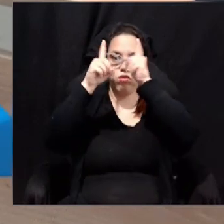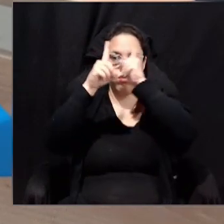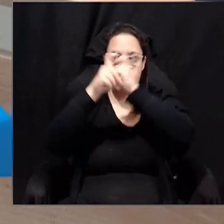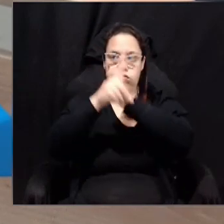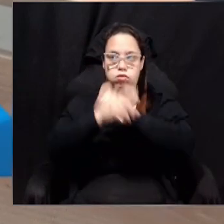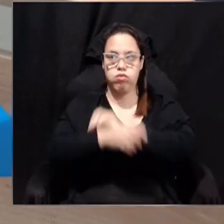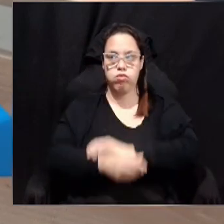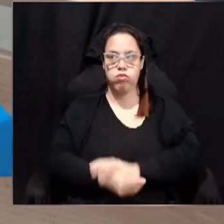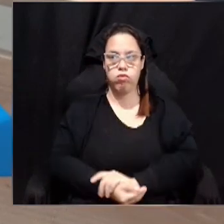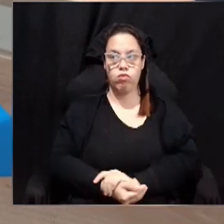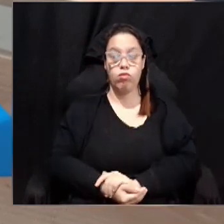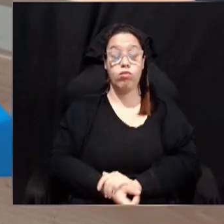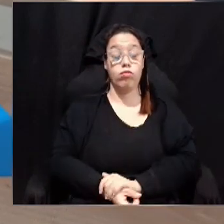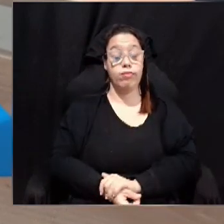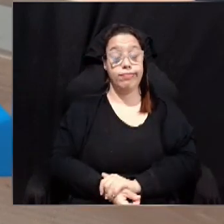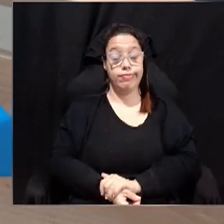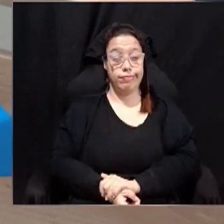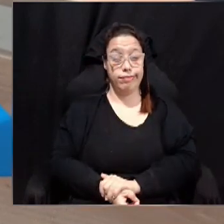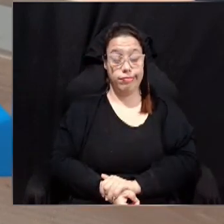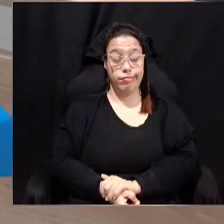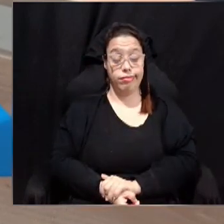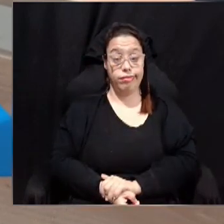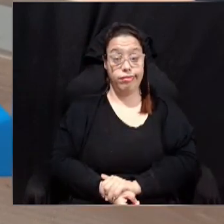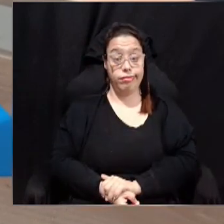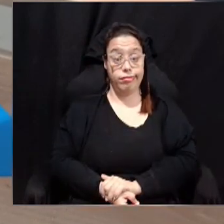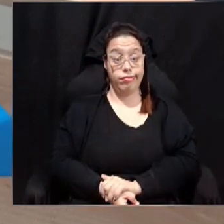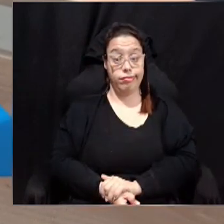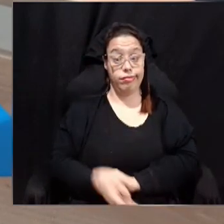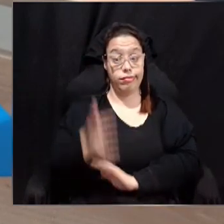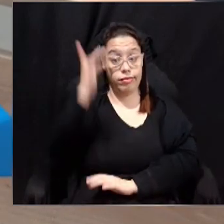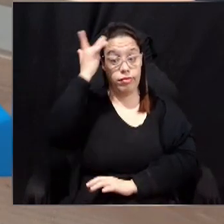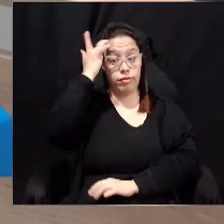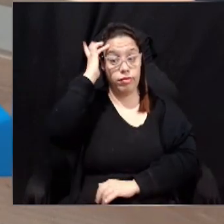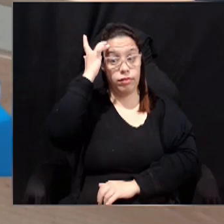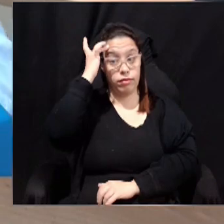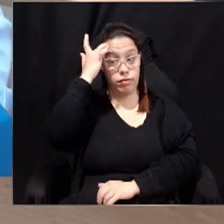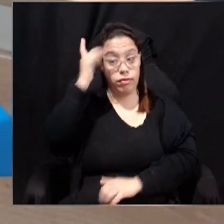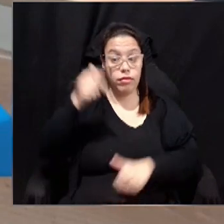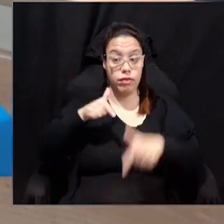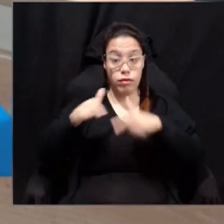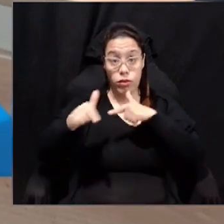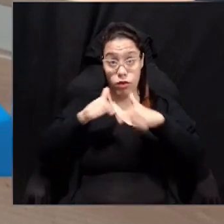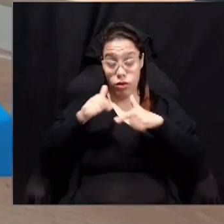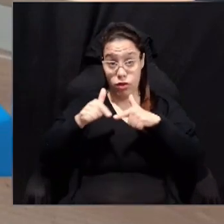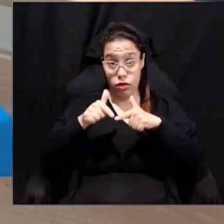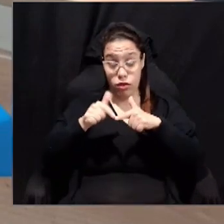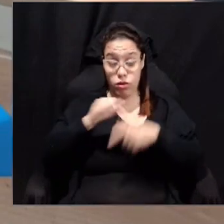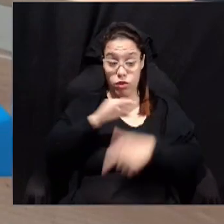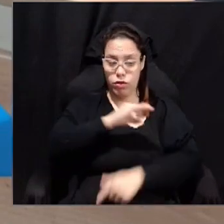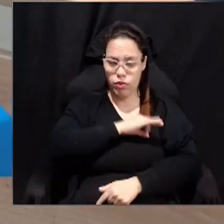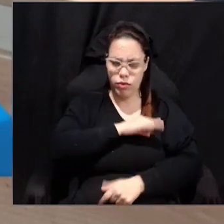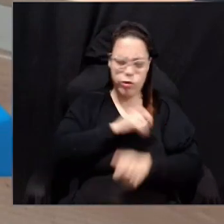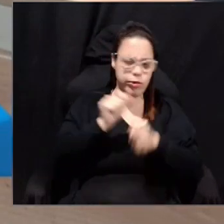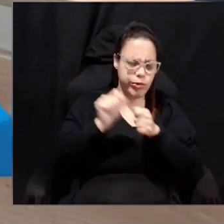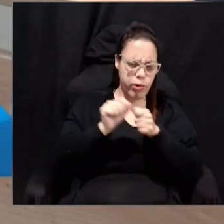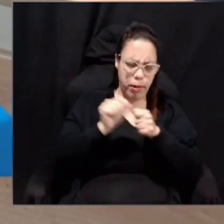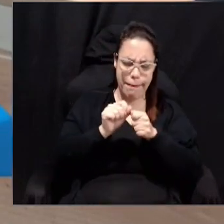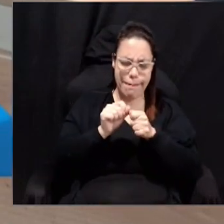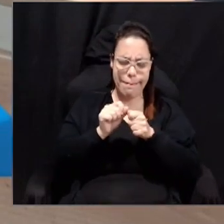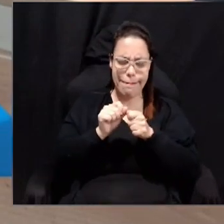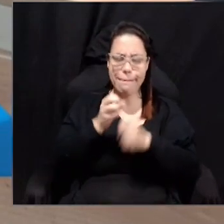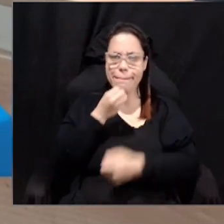tratado, e acho que o trabalho que a Guarda está buscando fazer é